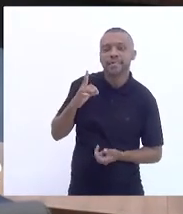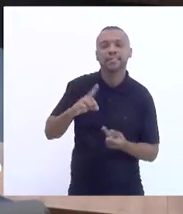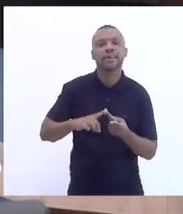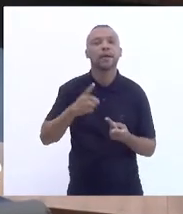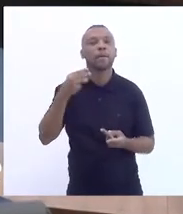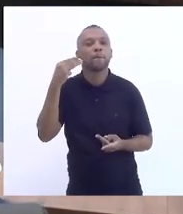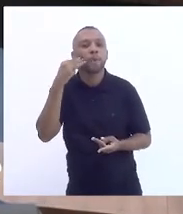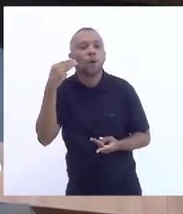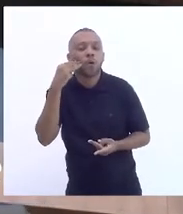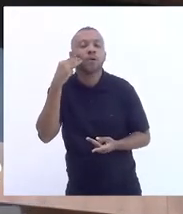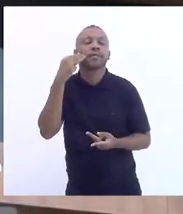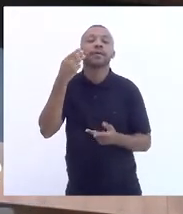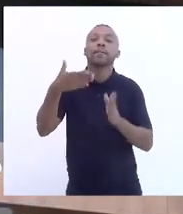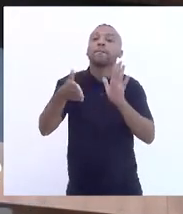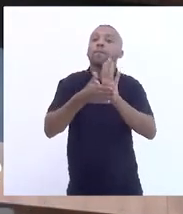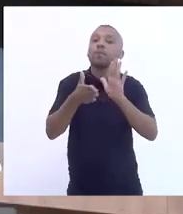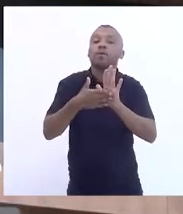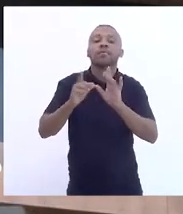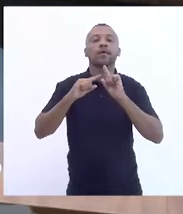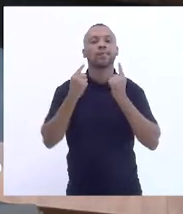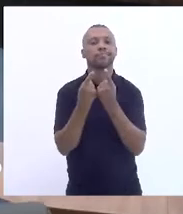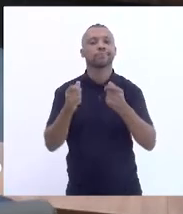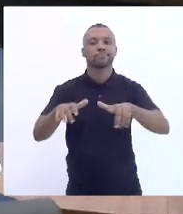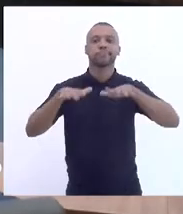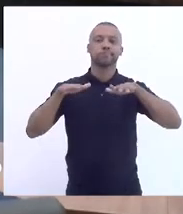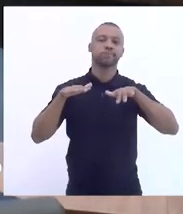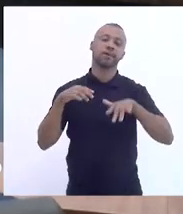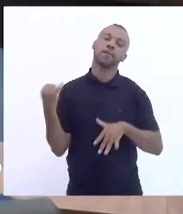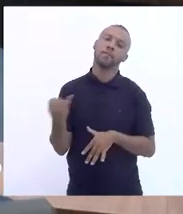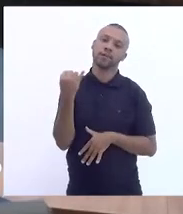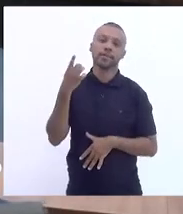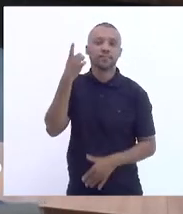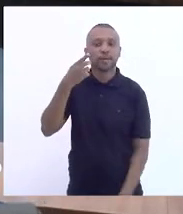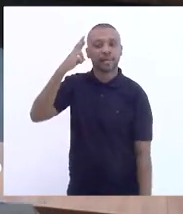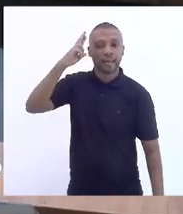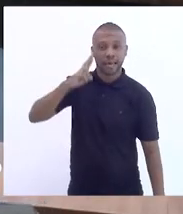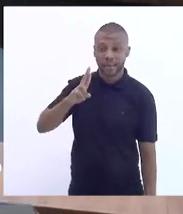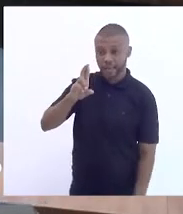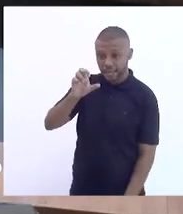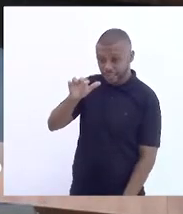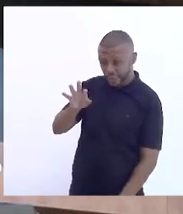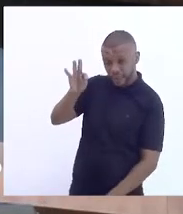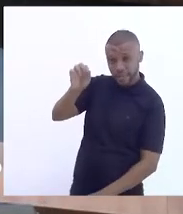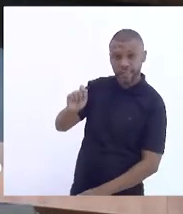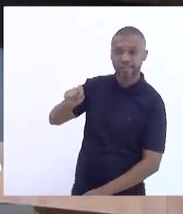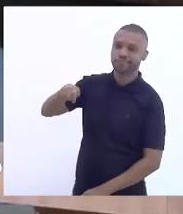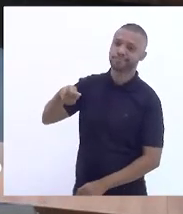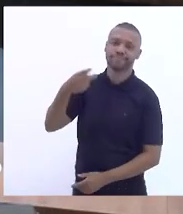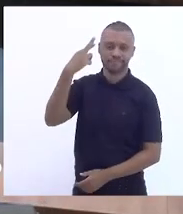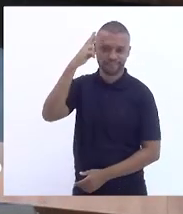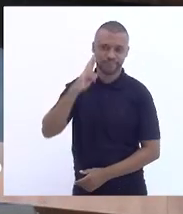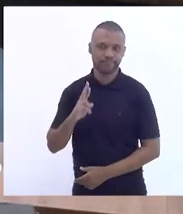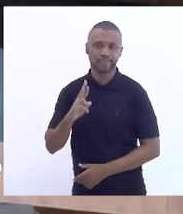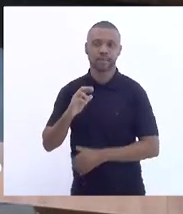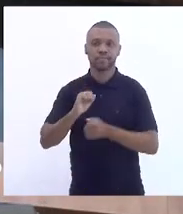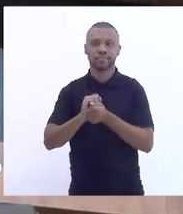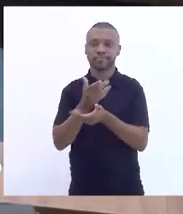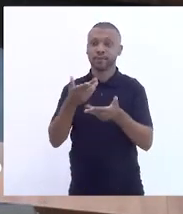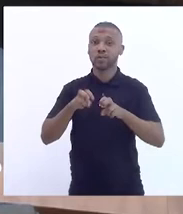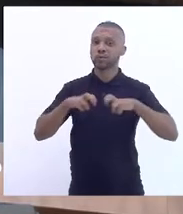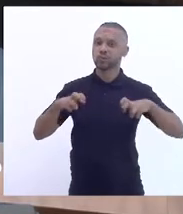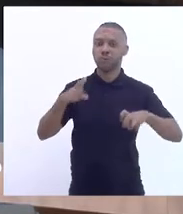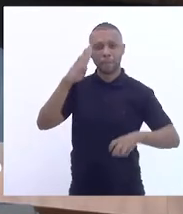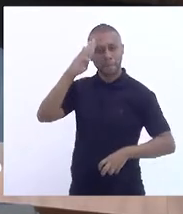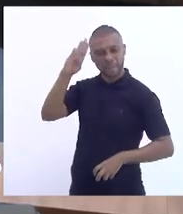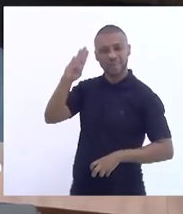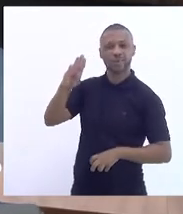que propuseram essa importante audiência deputada Renata e todas aqui companheiros da mesa especial